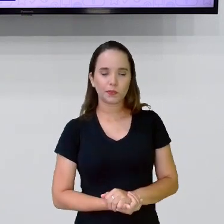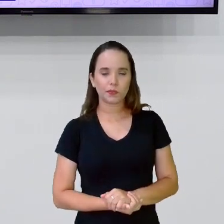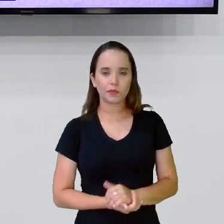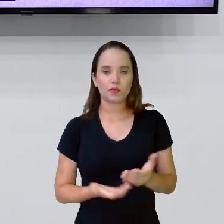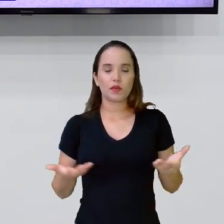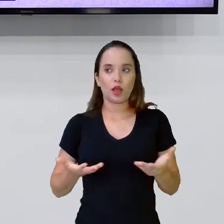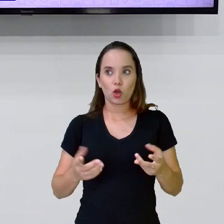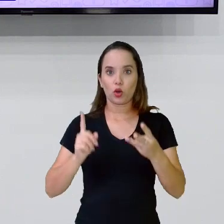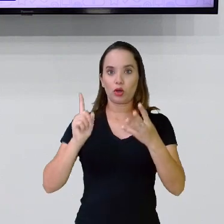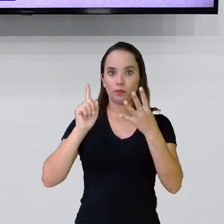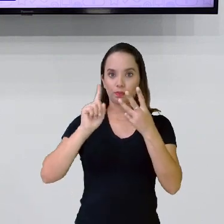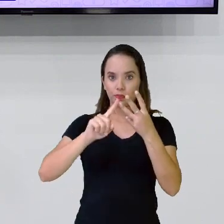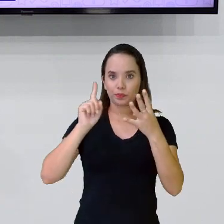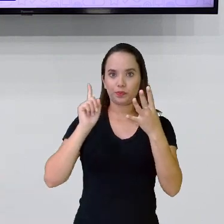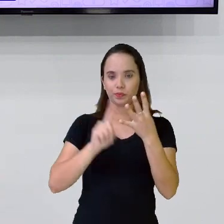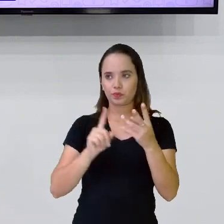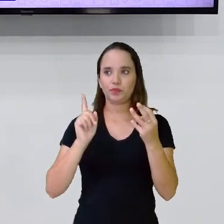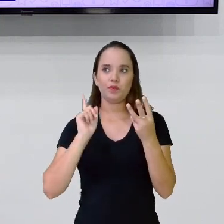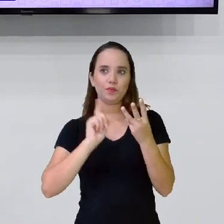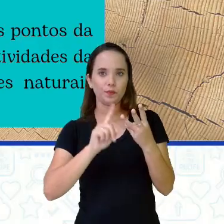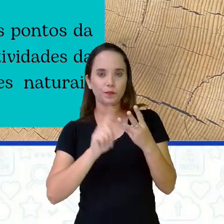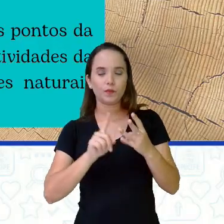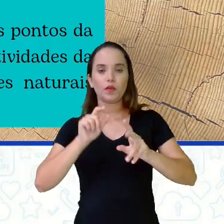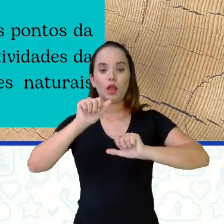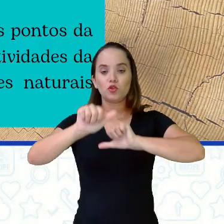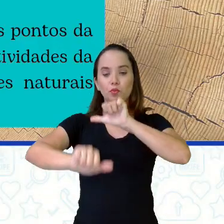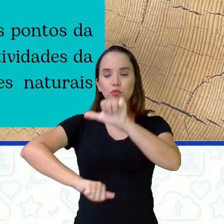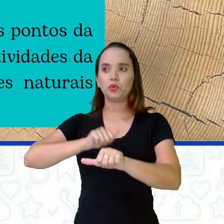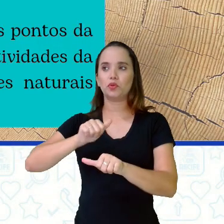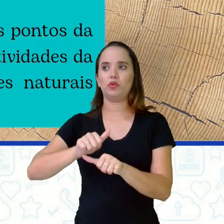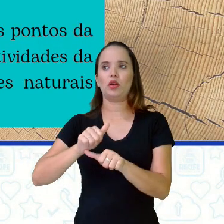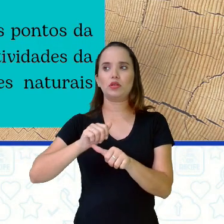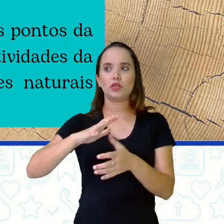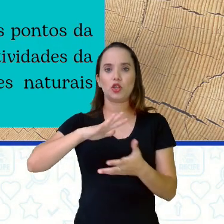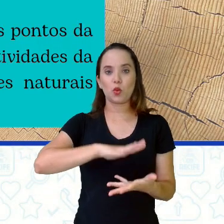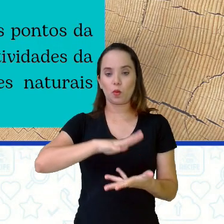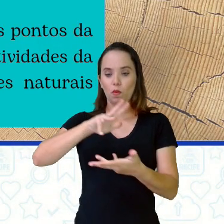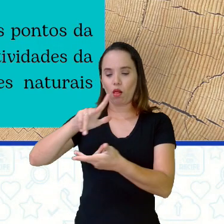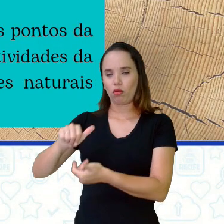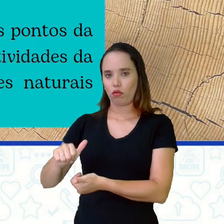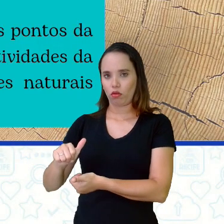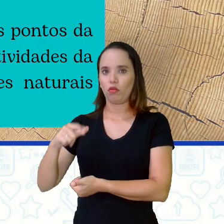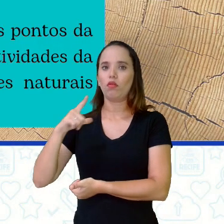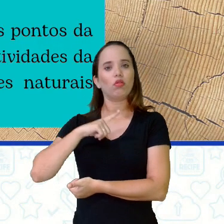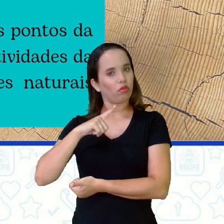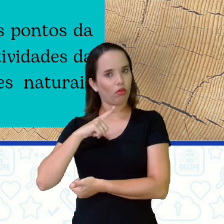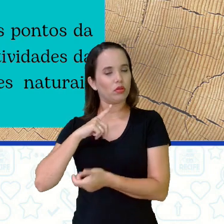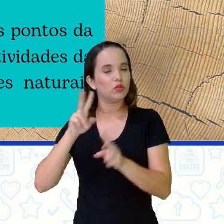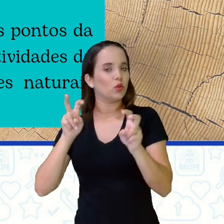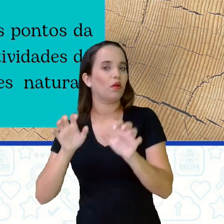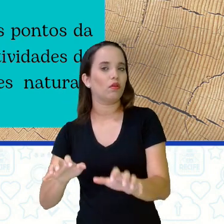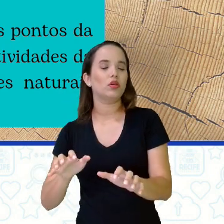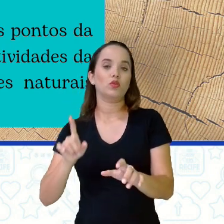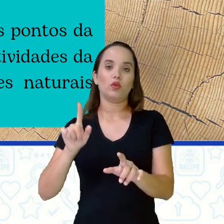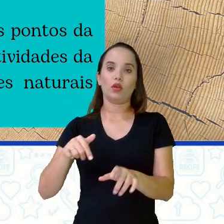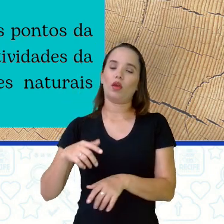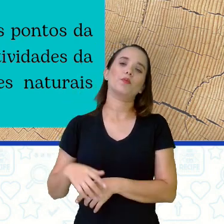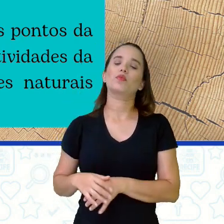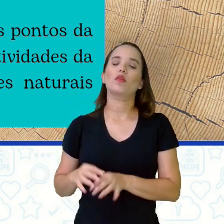para os dois últimos. As mudanças na face do planeta. Então, tem essa questão de escala local e escala global.